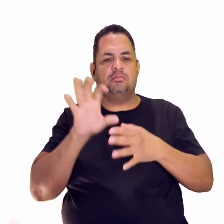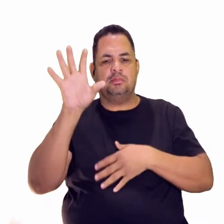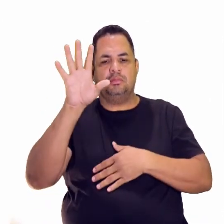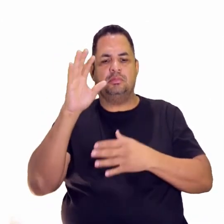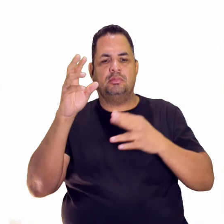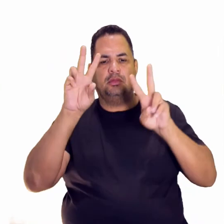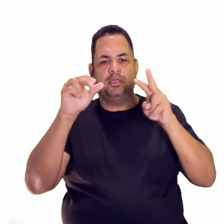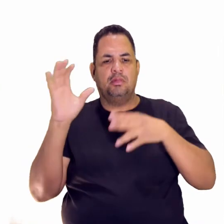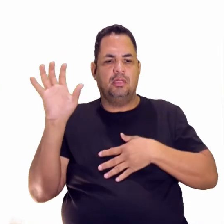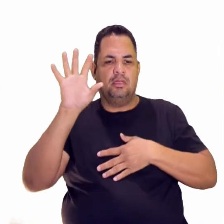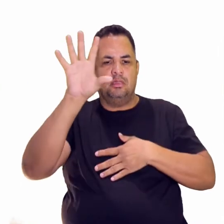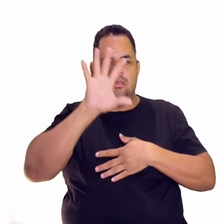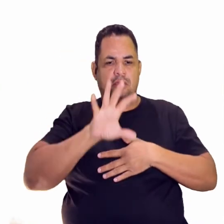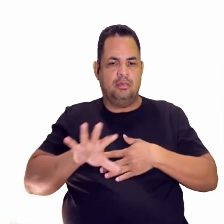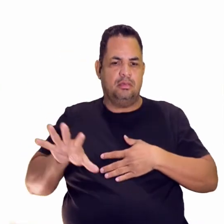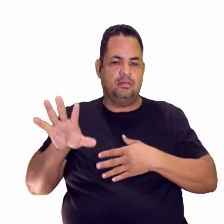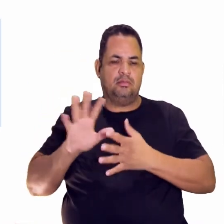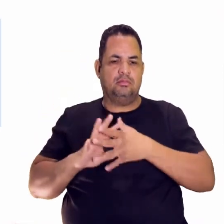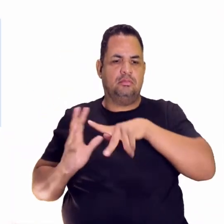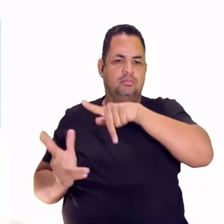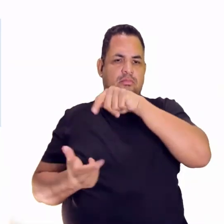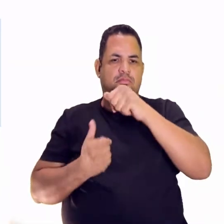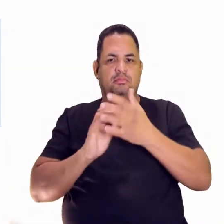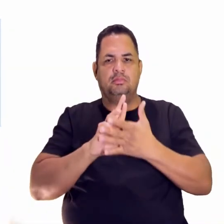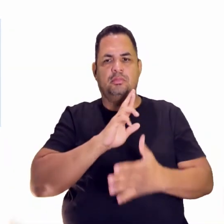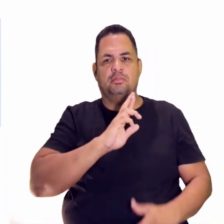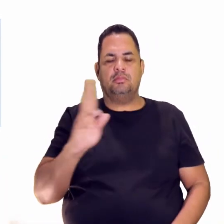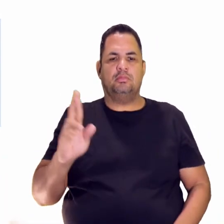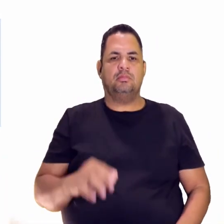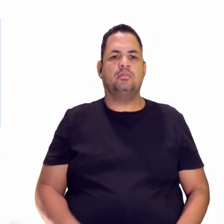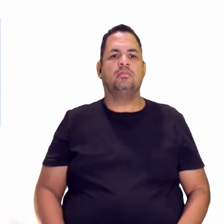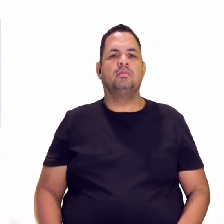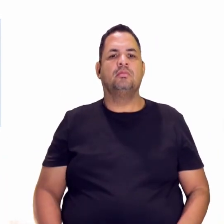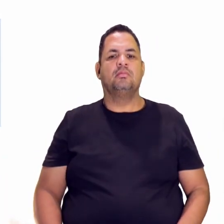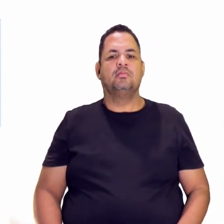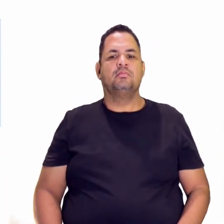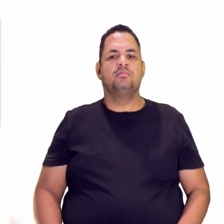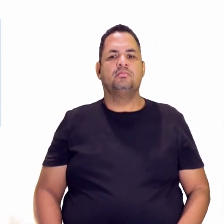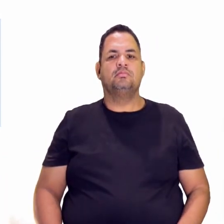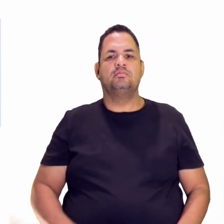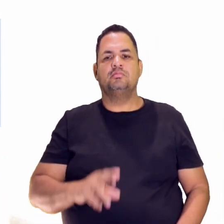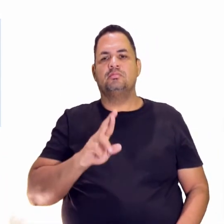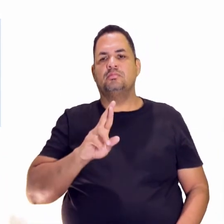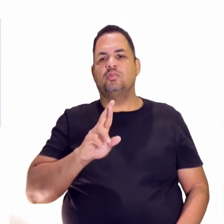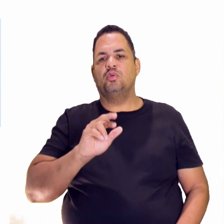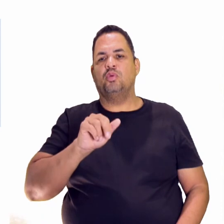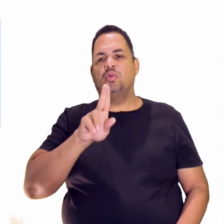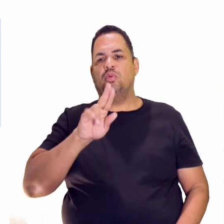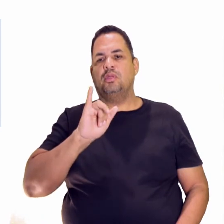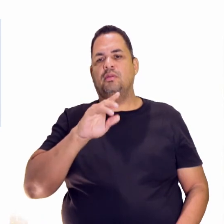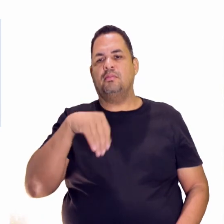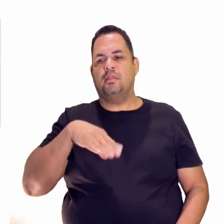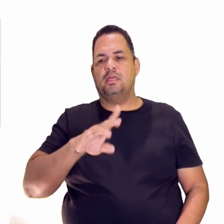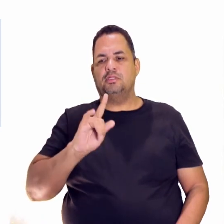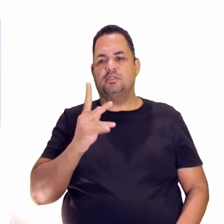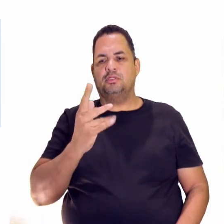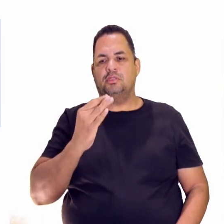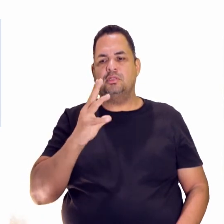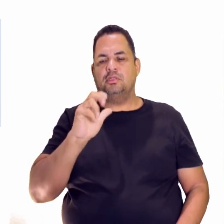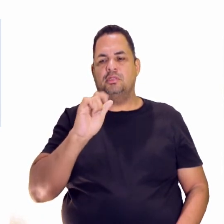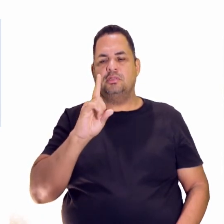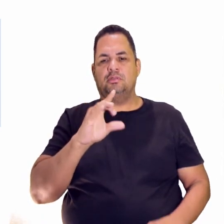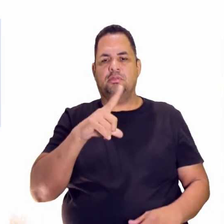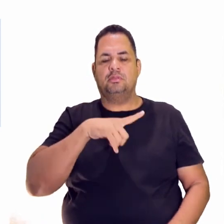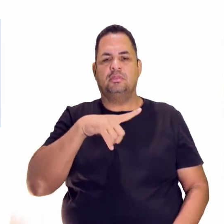regionais e universais como a religião. O Rui Machado, né, que